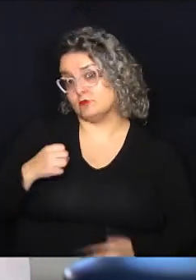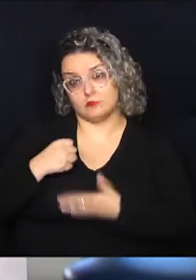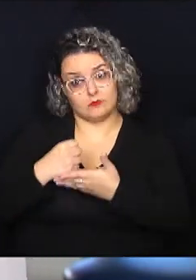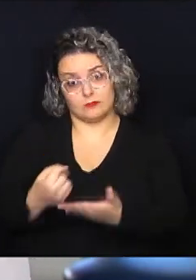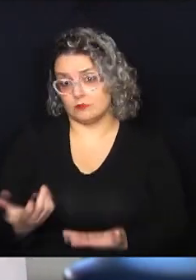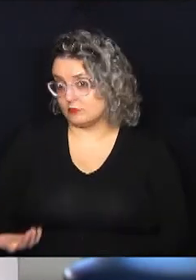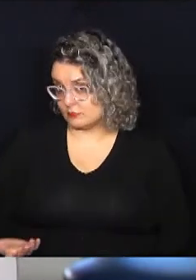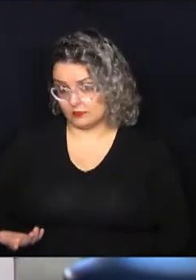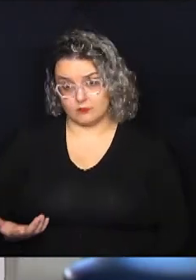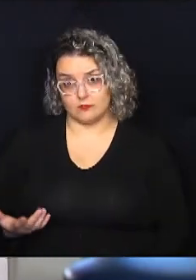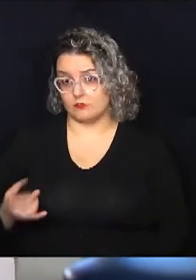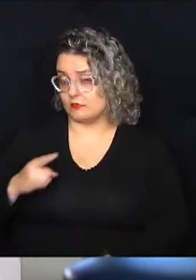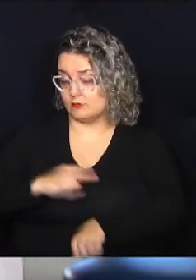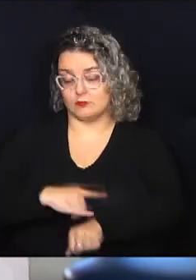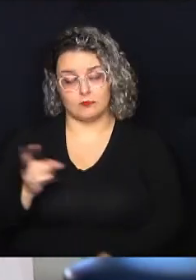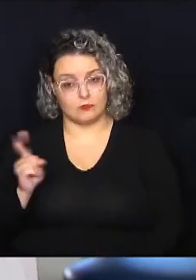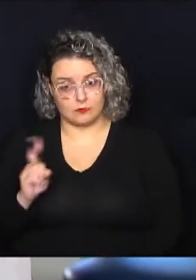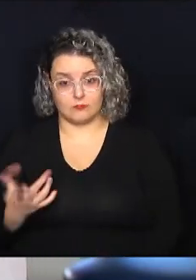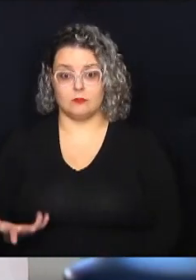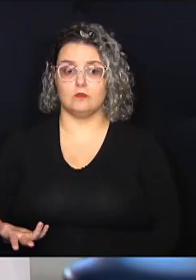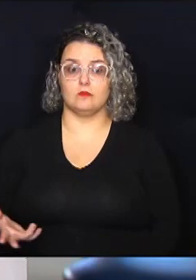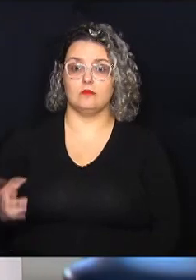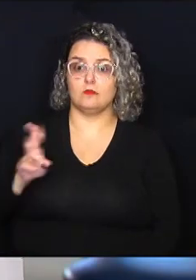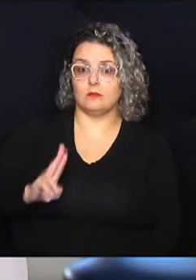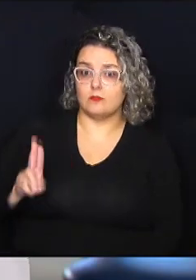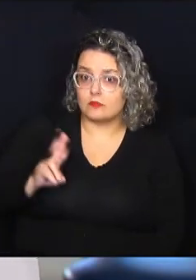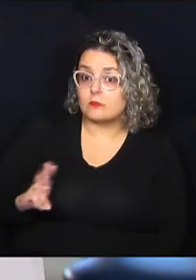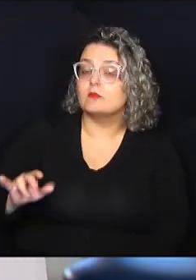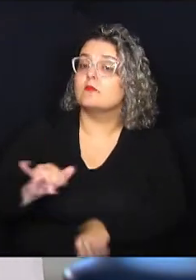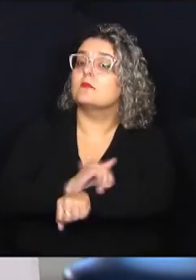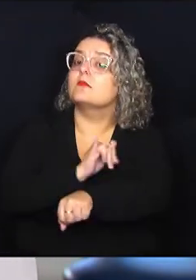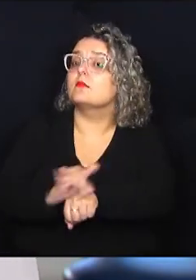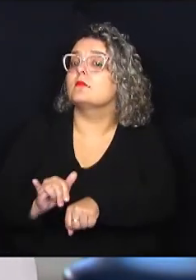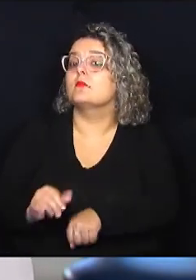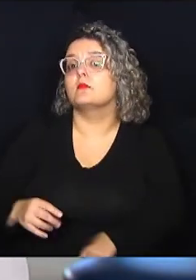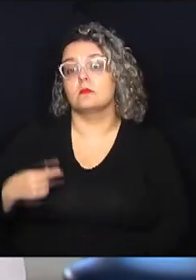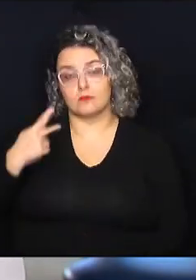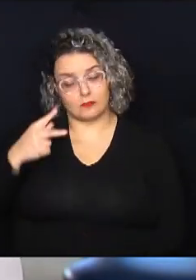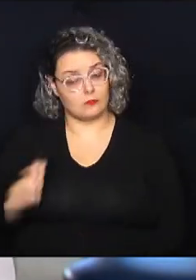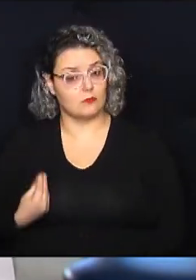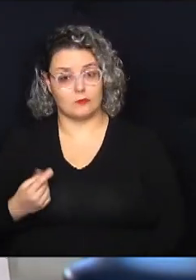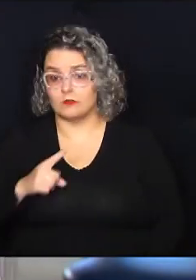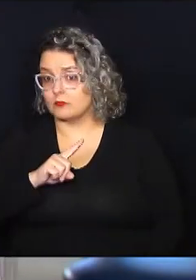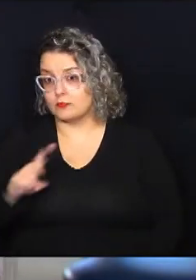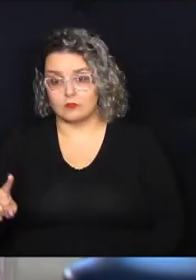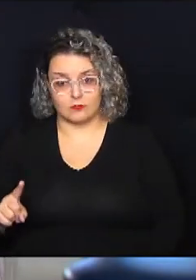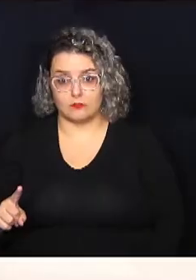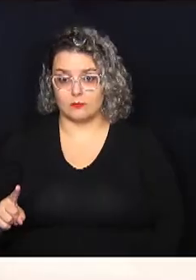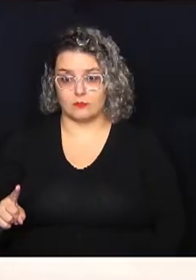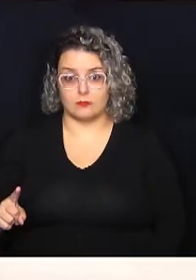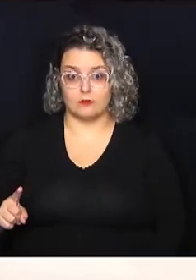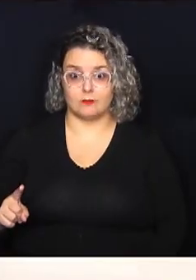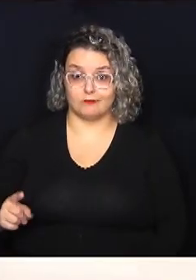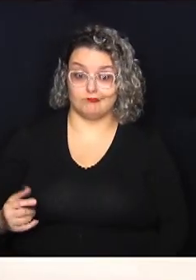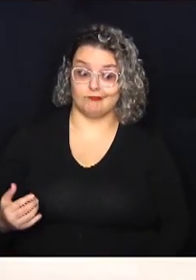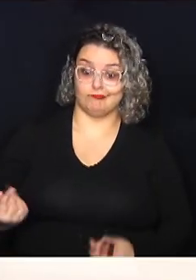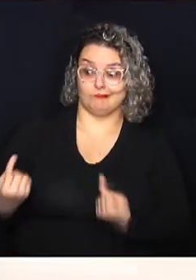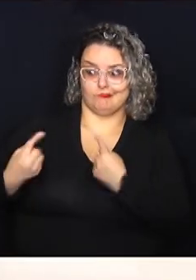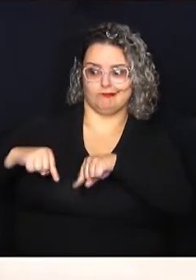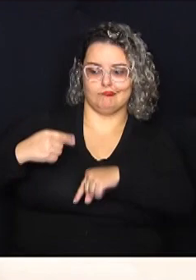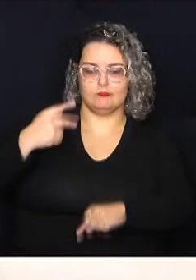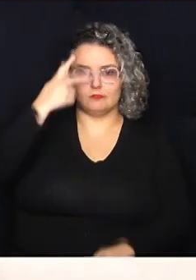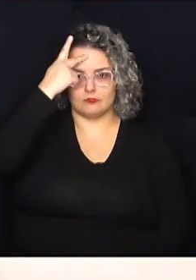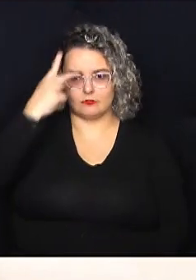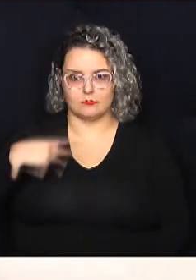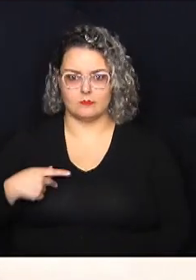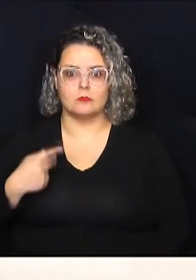o banheiro né então usar como uma ferramenta para sua vida e não uma arma contra você você higienizar